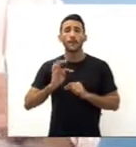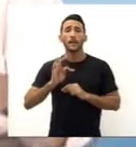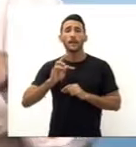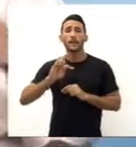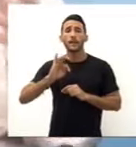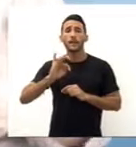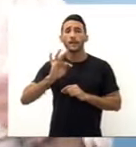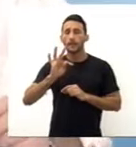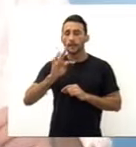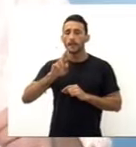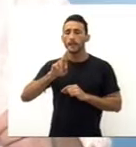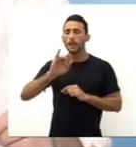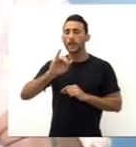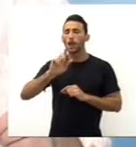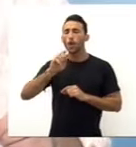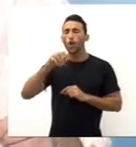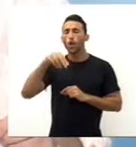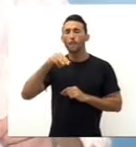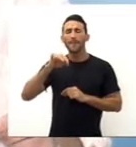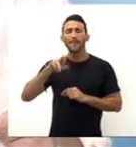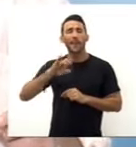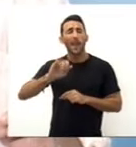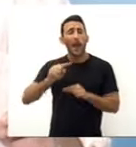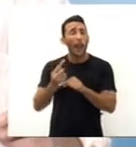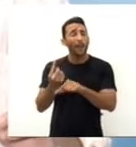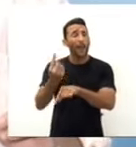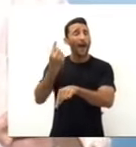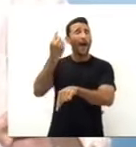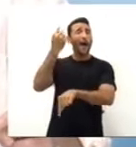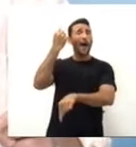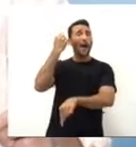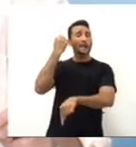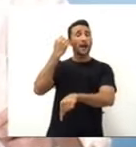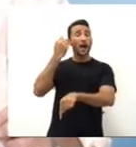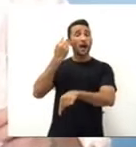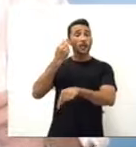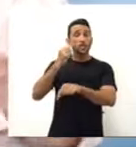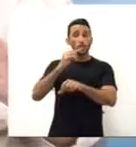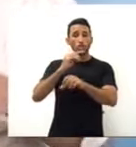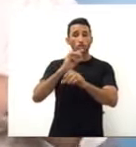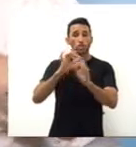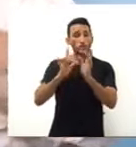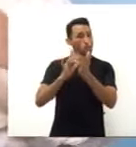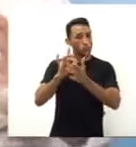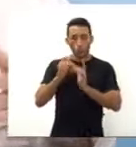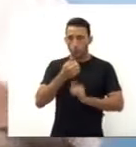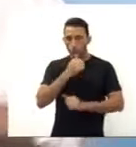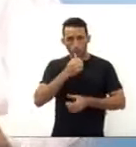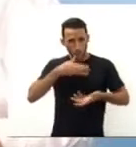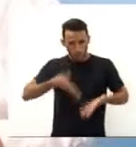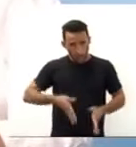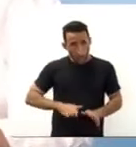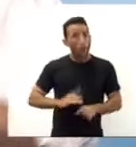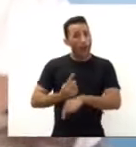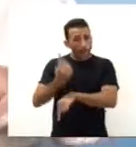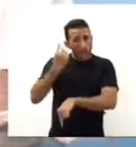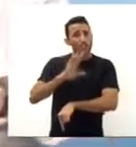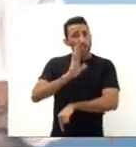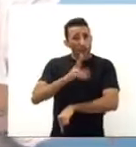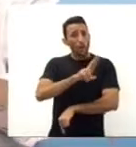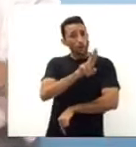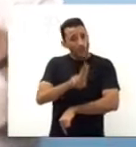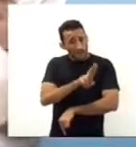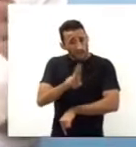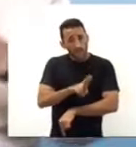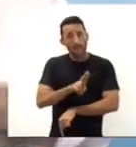sendo utilizada bem antes de Cristo, tá? Então, é um tempo muito antigo.